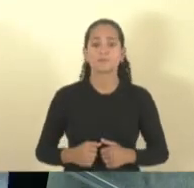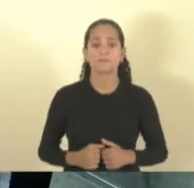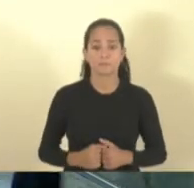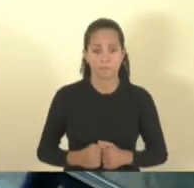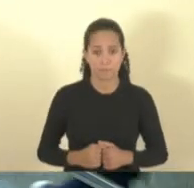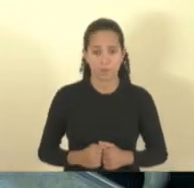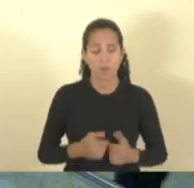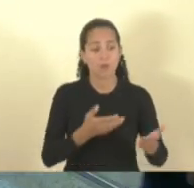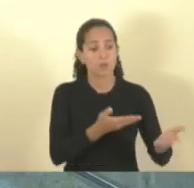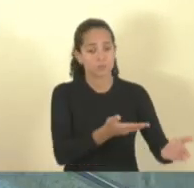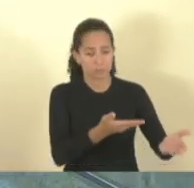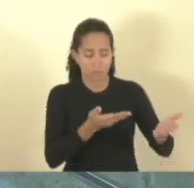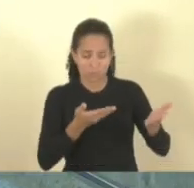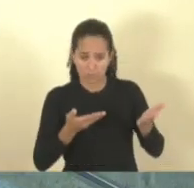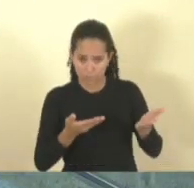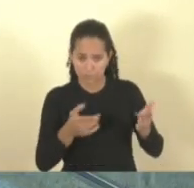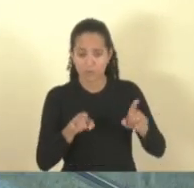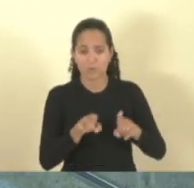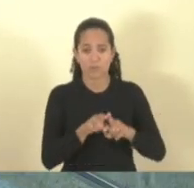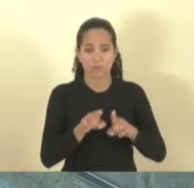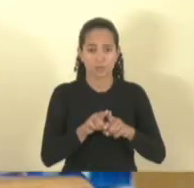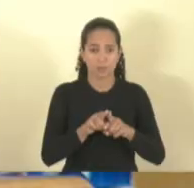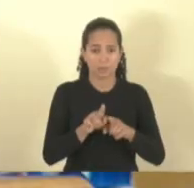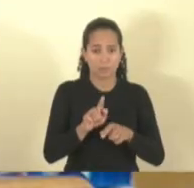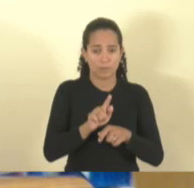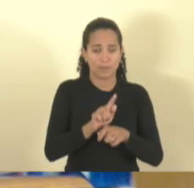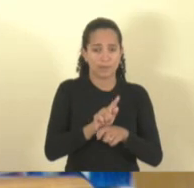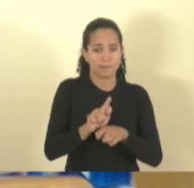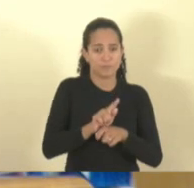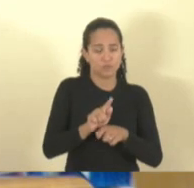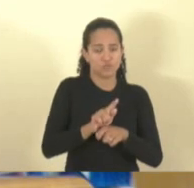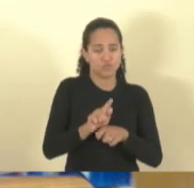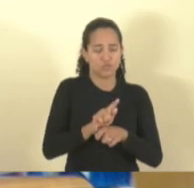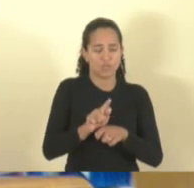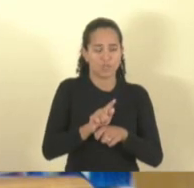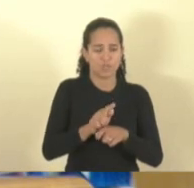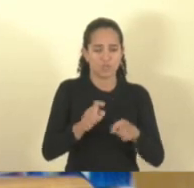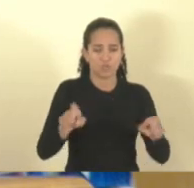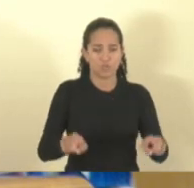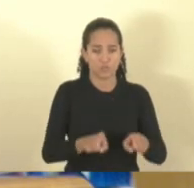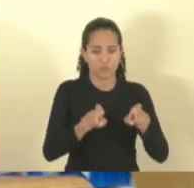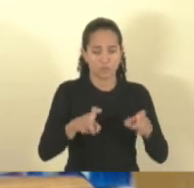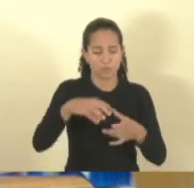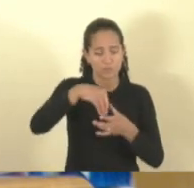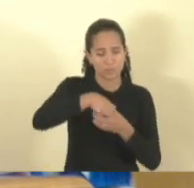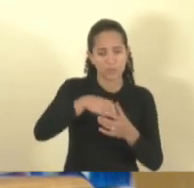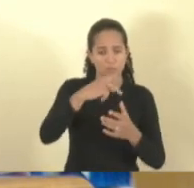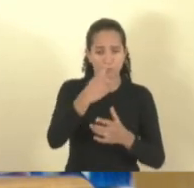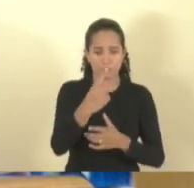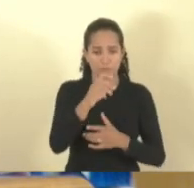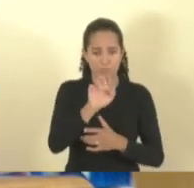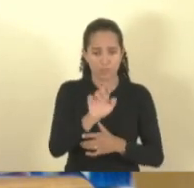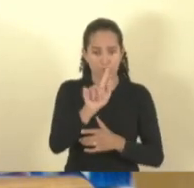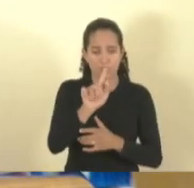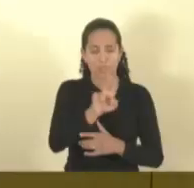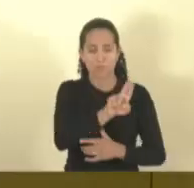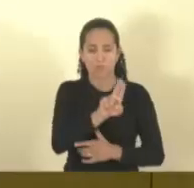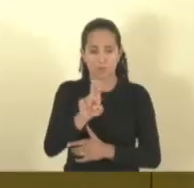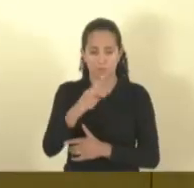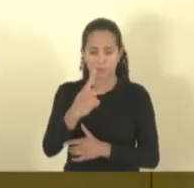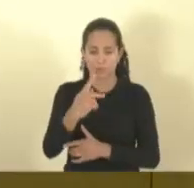É convidado ao local de destaque o gerente de informática na PGE, Paulo Sérgio de Souza.